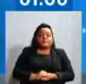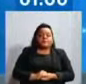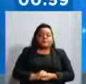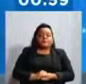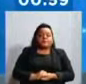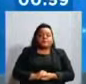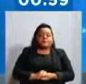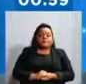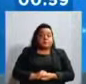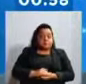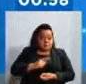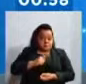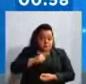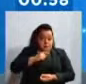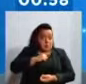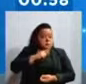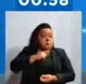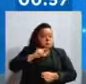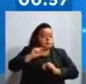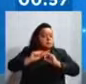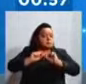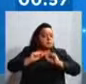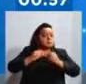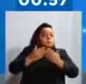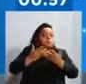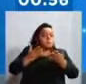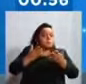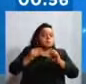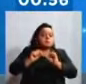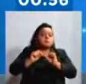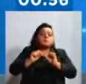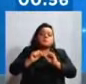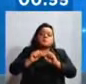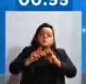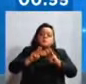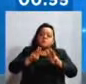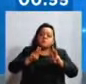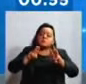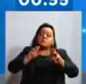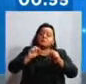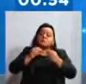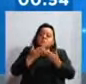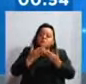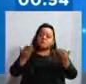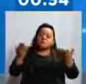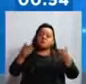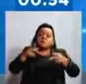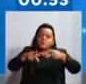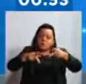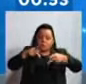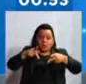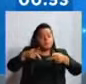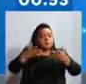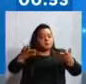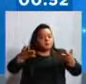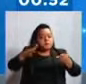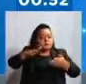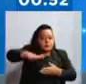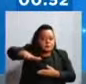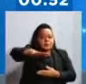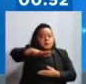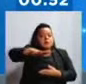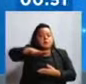Nós temos aí uma plataforma de incentivos para a nossa população, tanto na área